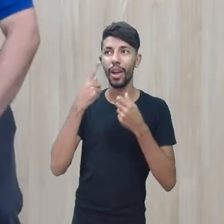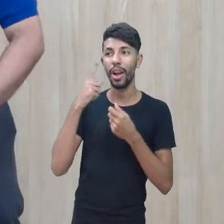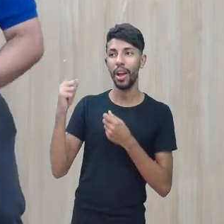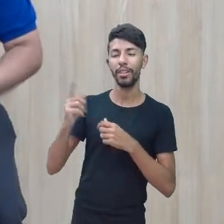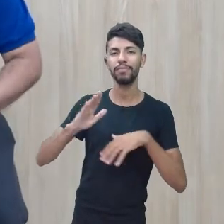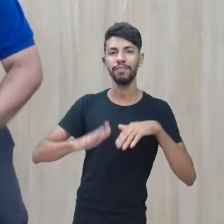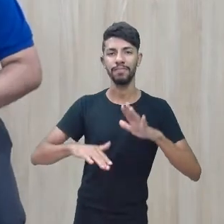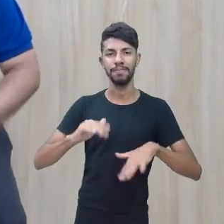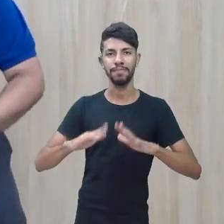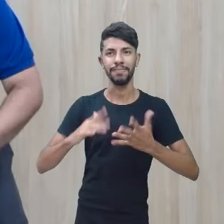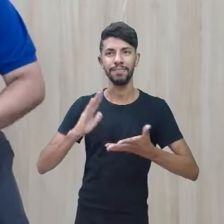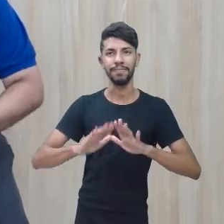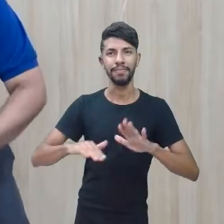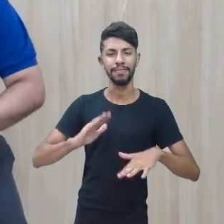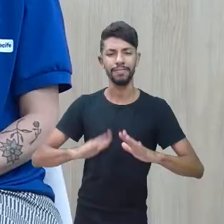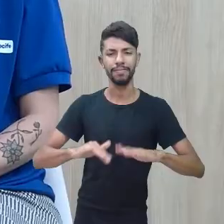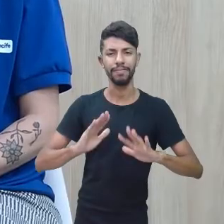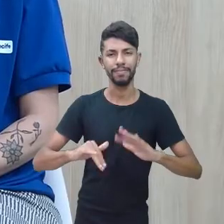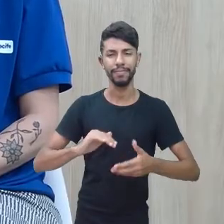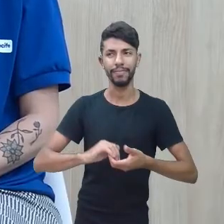Bora?